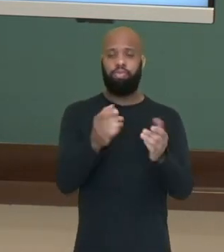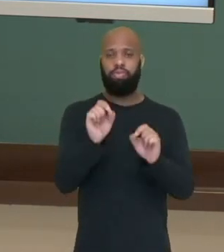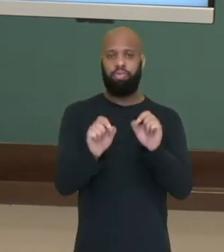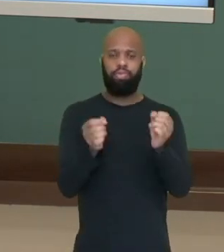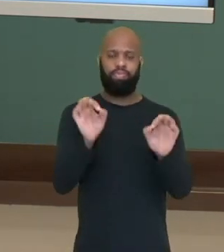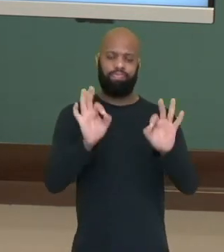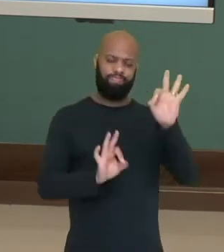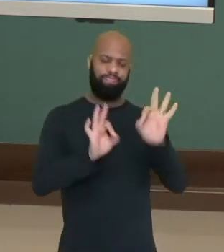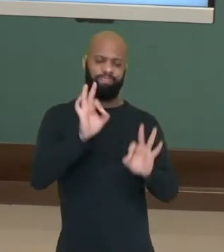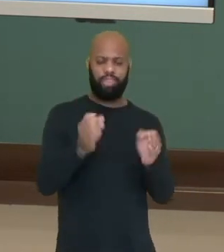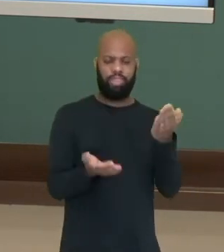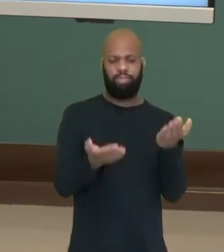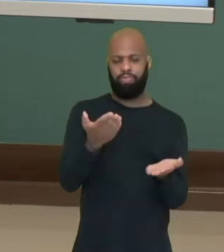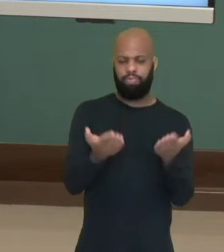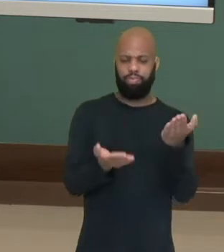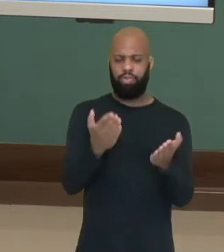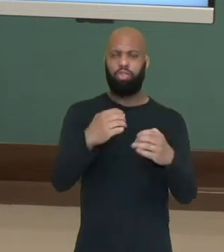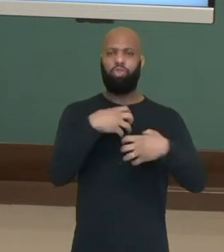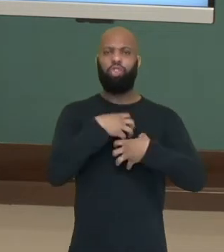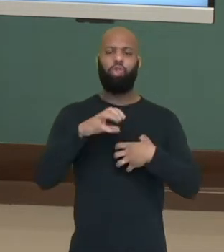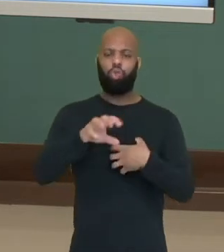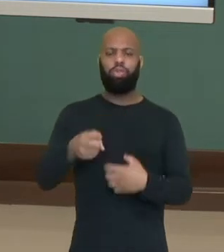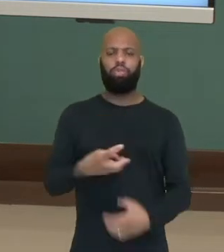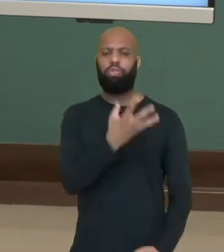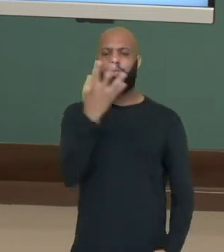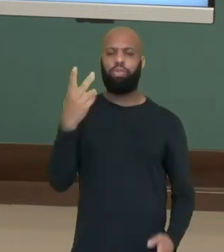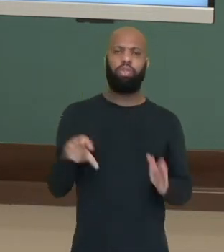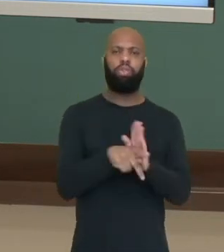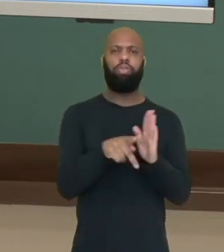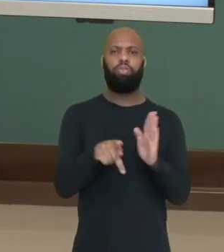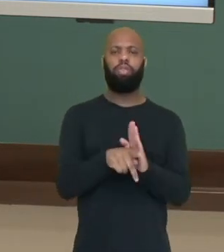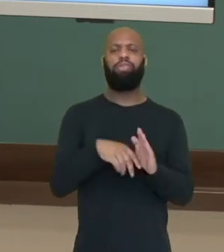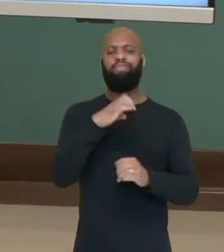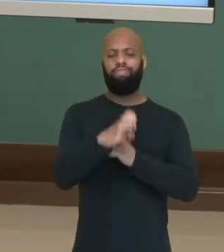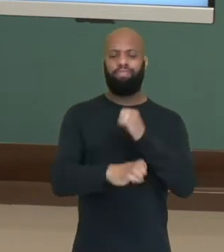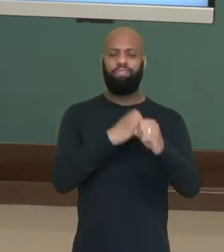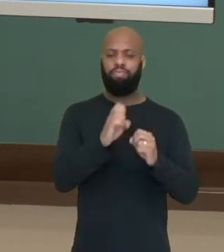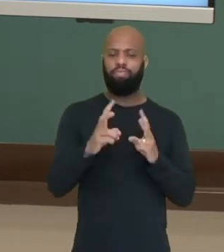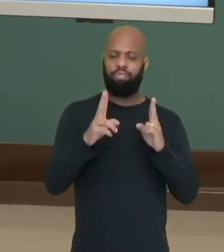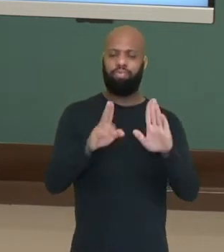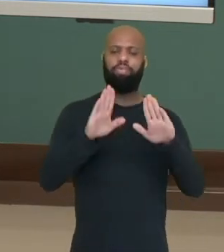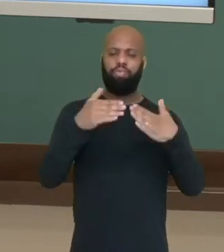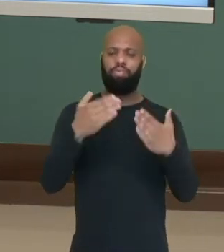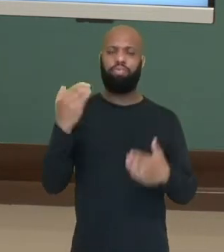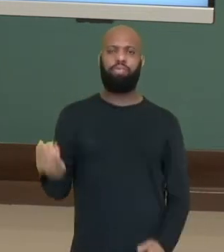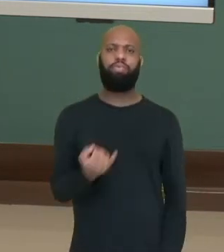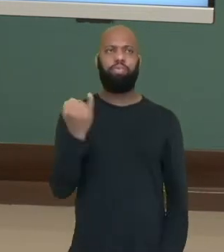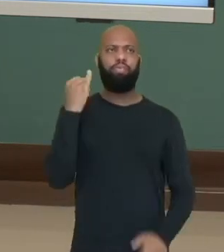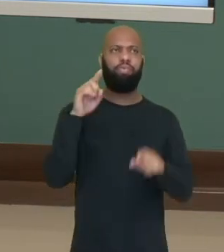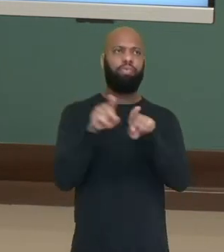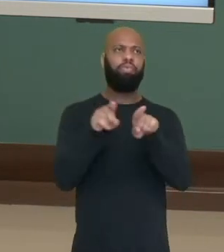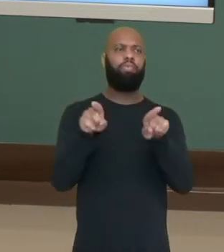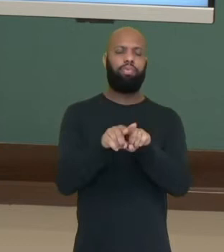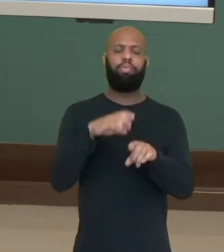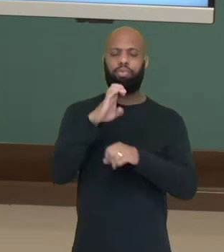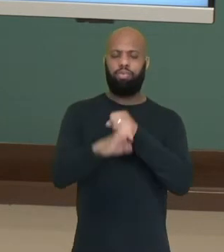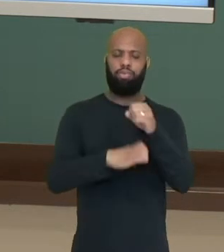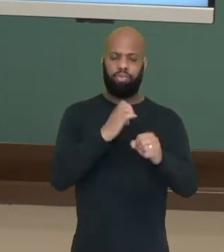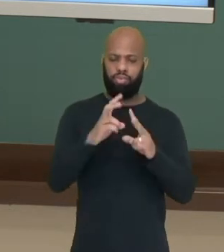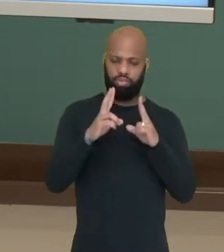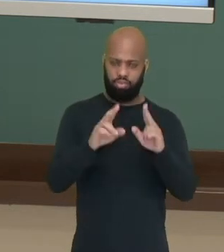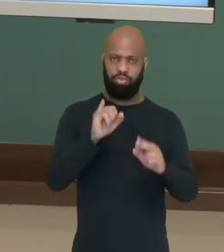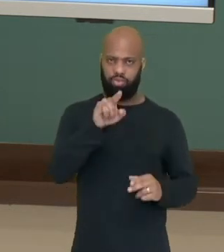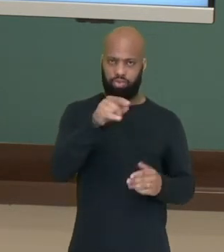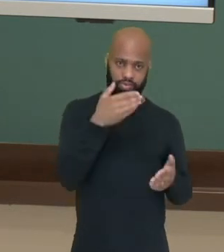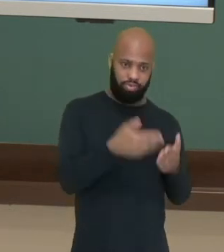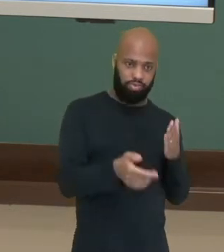balanceamento para essas reações para que as quantidades dos elétrons fiquem iguais. Então, é muito importante que os elétrons estejam na quantidade igual. Perdeu